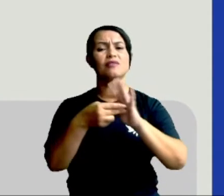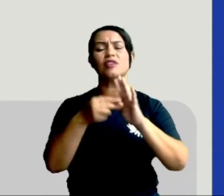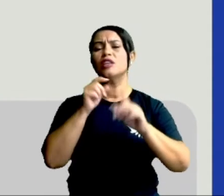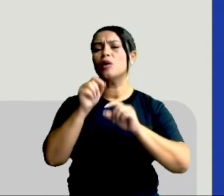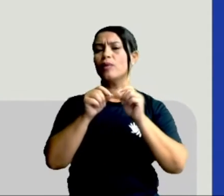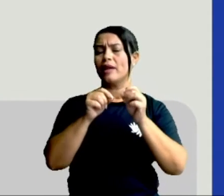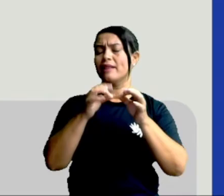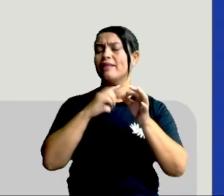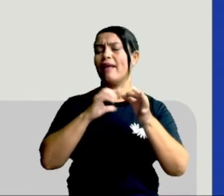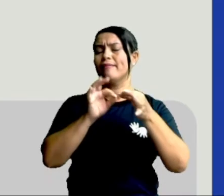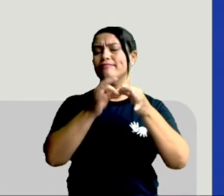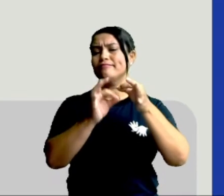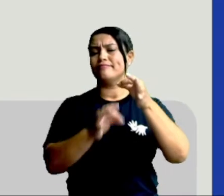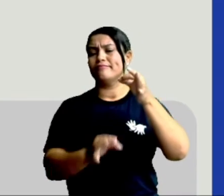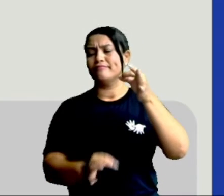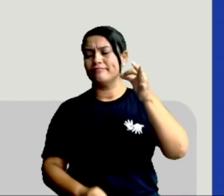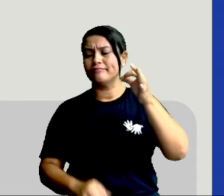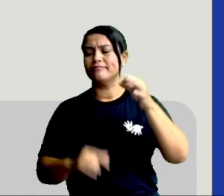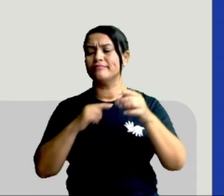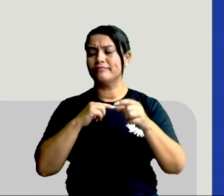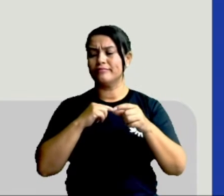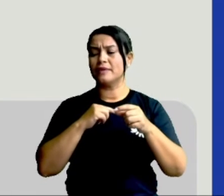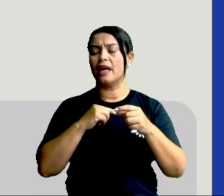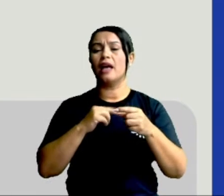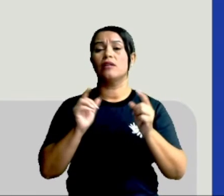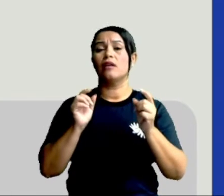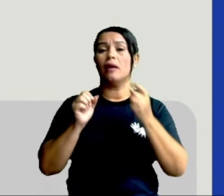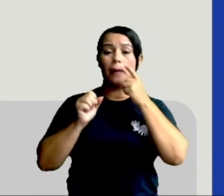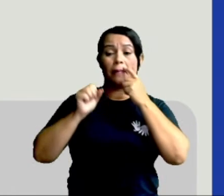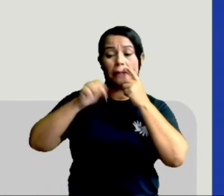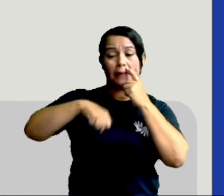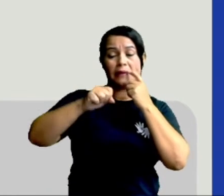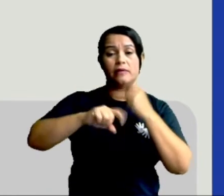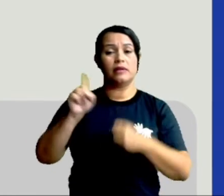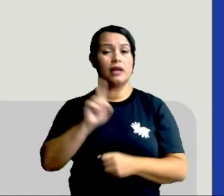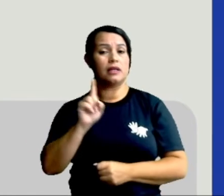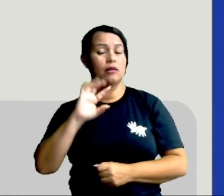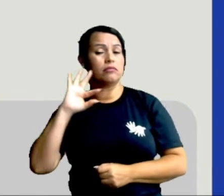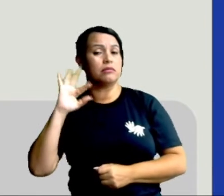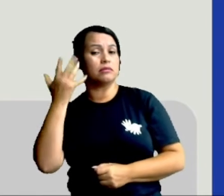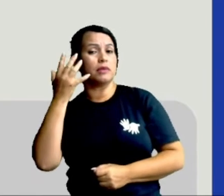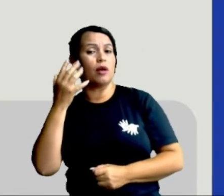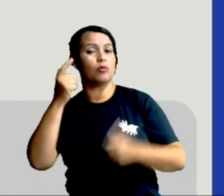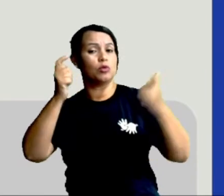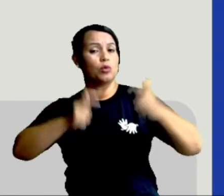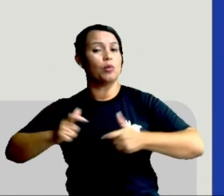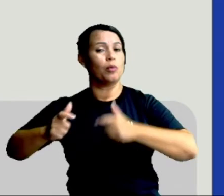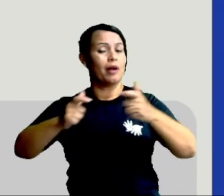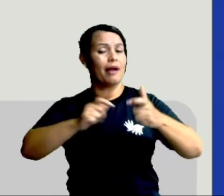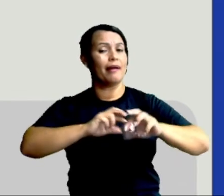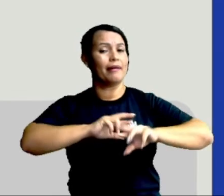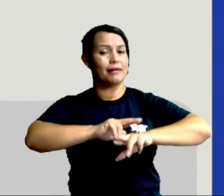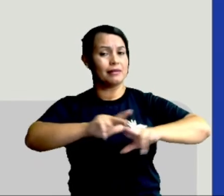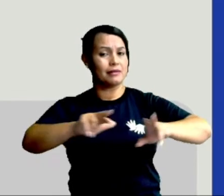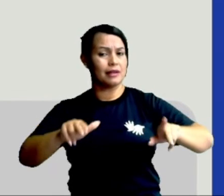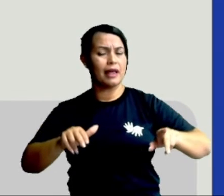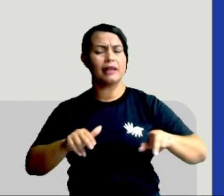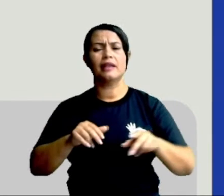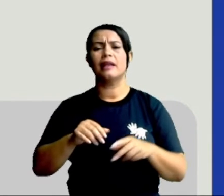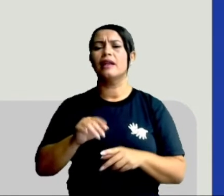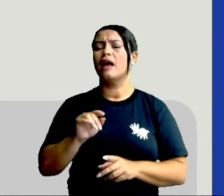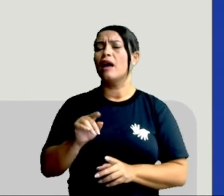uma infinidade de advérbios. Advérbio de afirmação, de negação, de tempo, de lugar, etc. Né? E aqui eu digo,